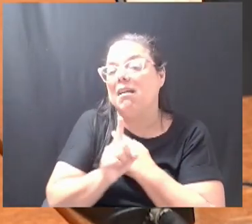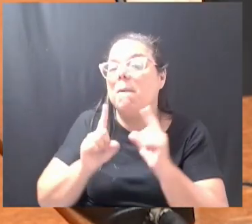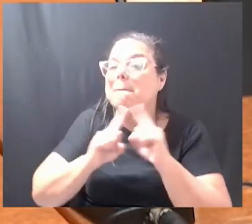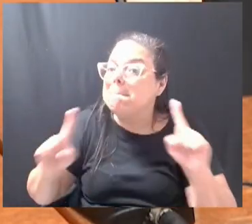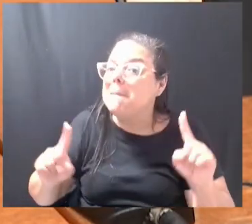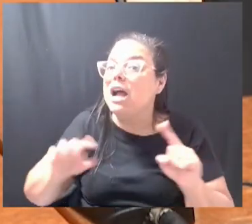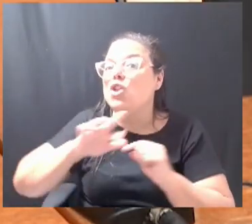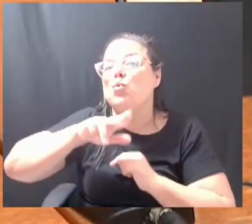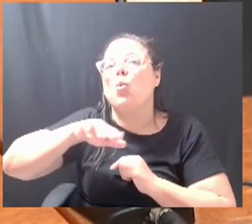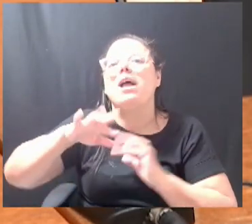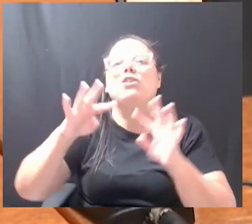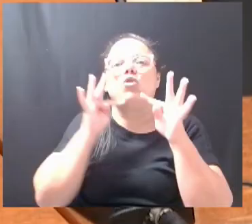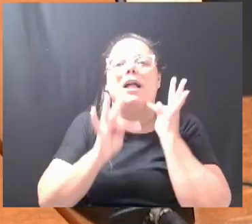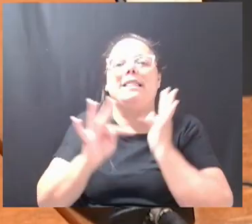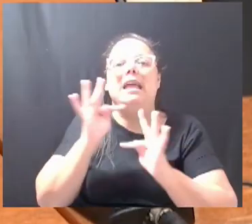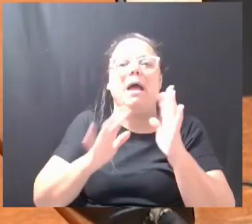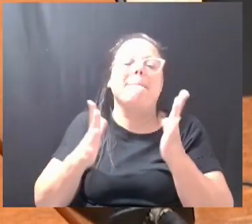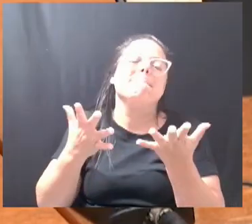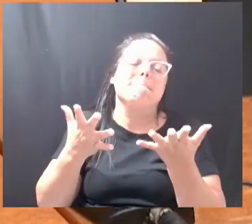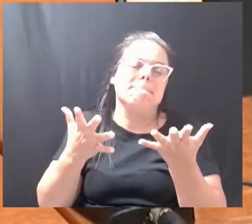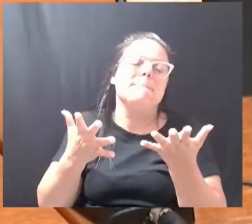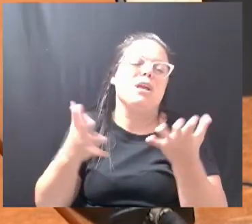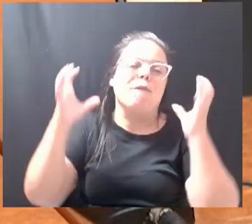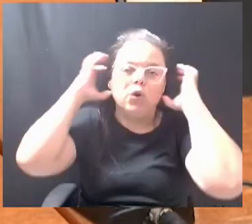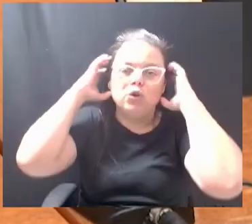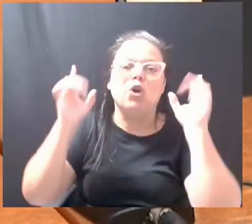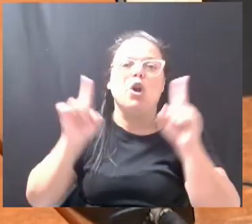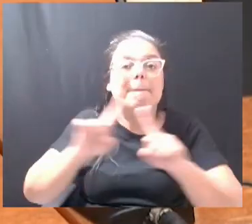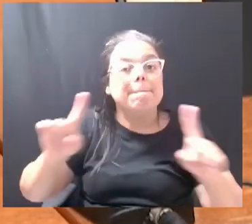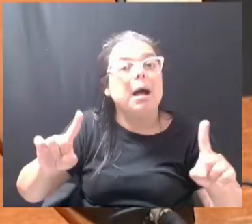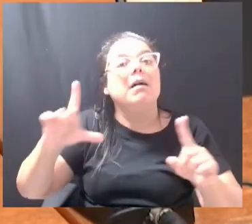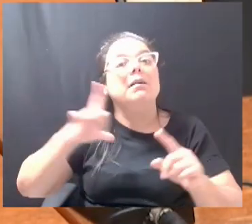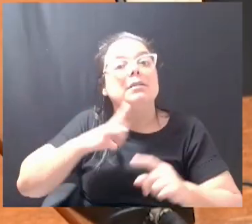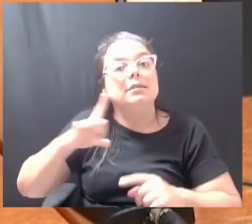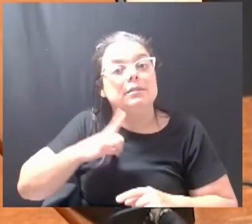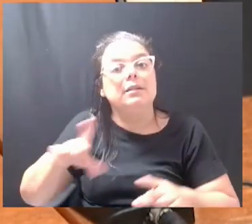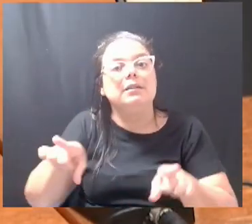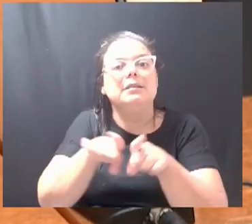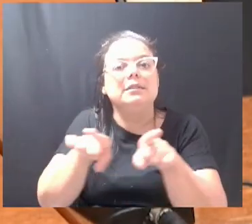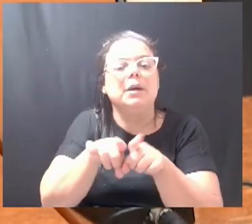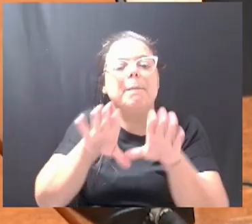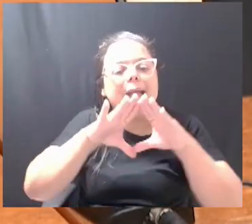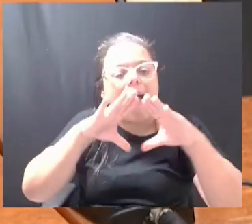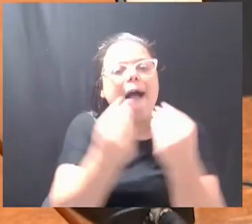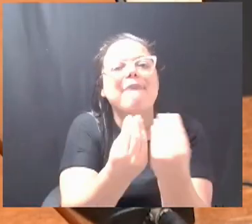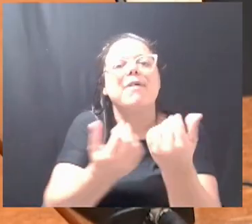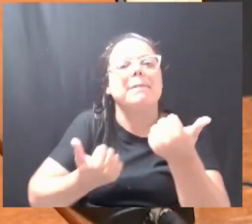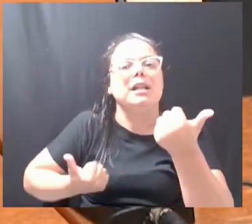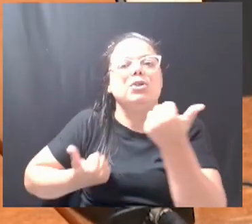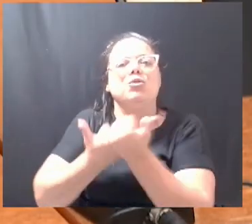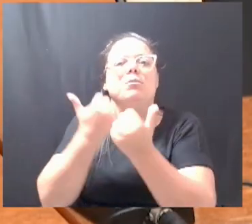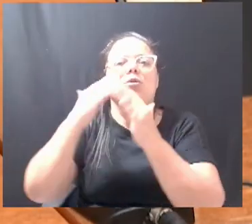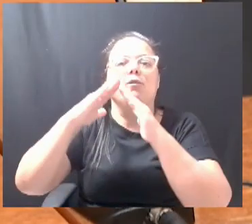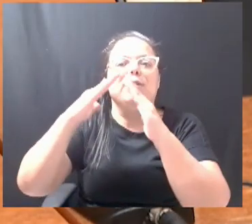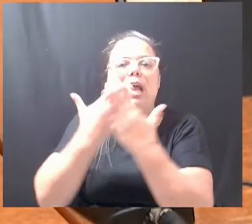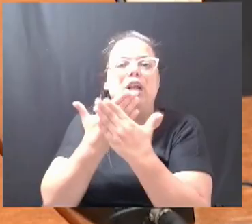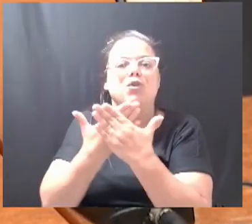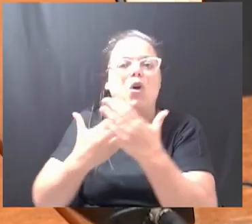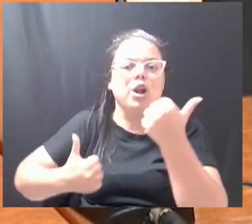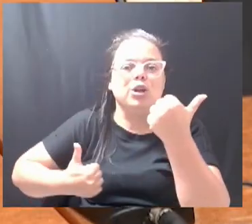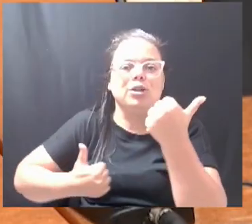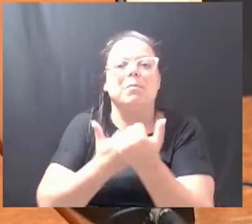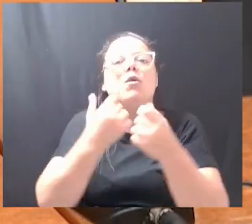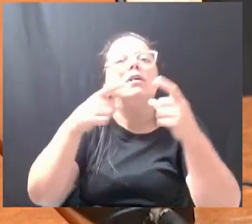mais importante, mas a família e a escola lidando com a questão da gagueira. Isso é um